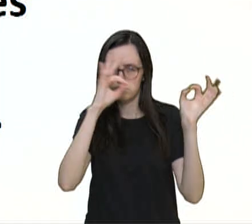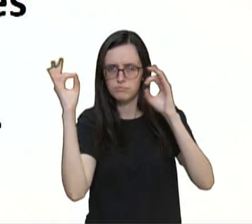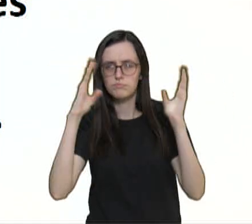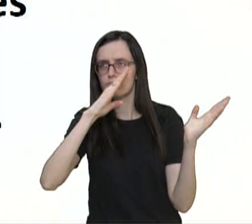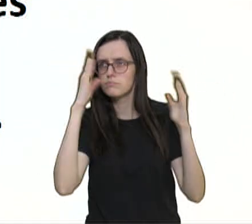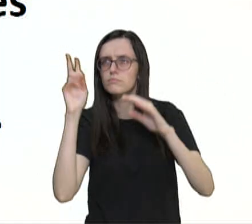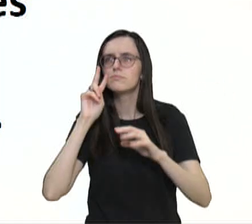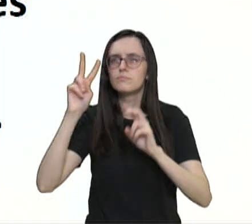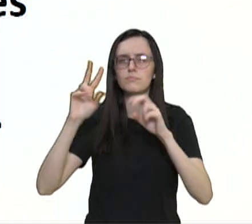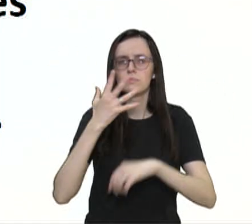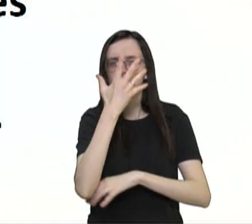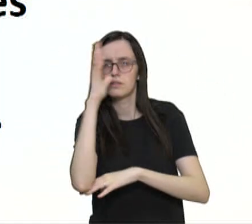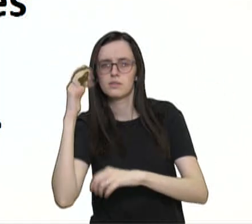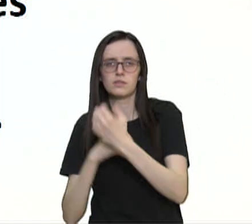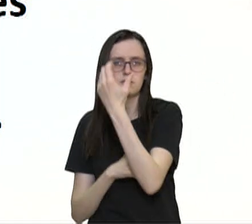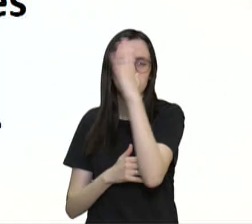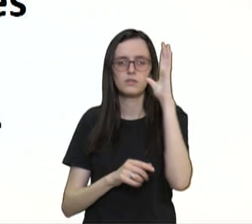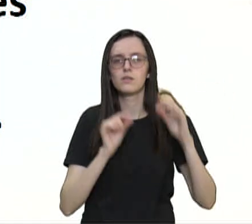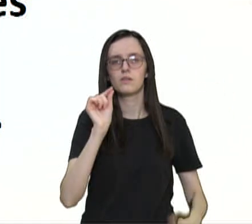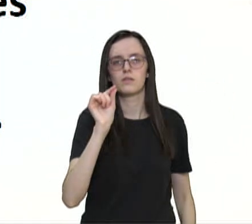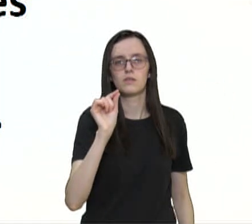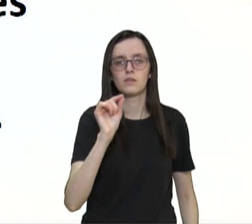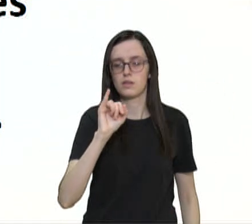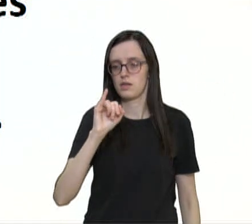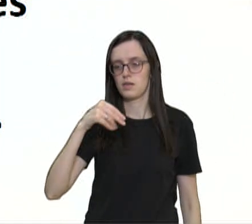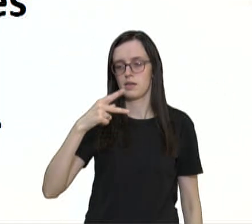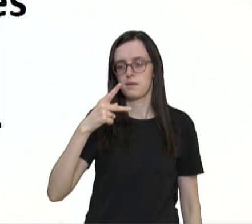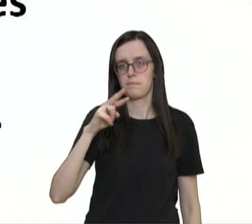natureza, os impressionistas passaram a...